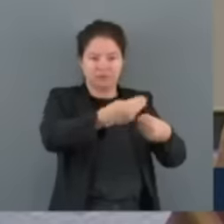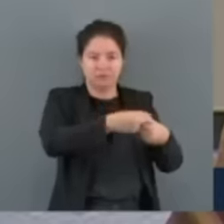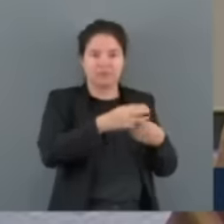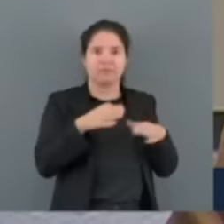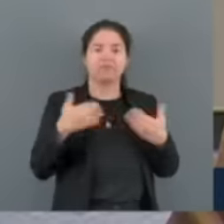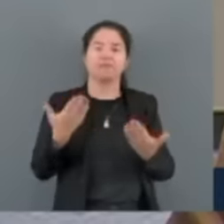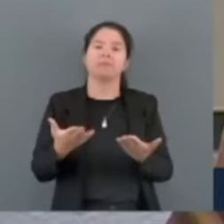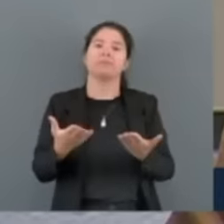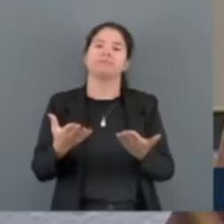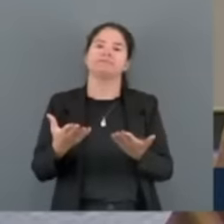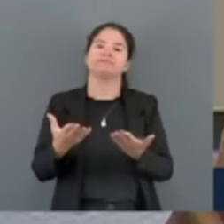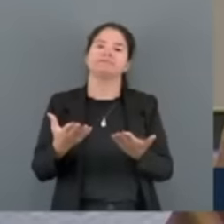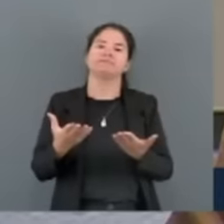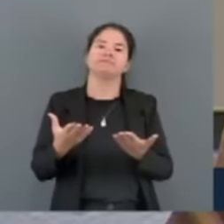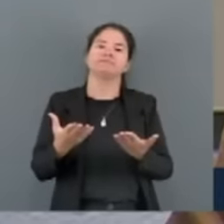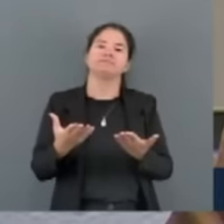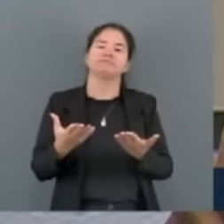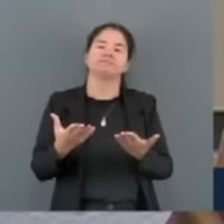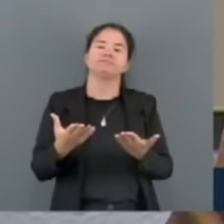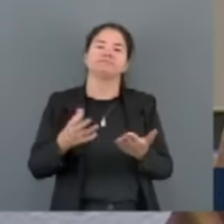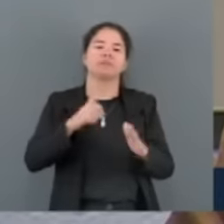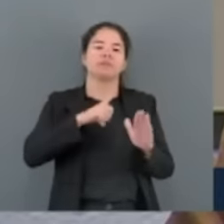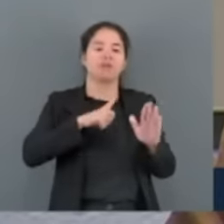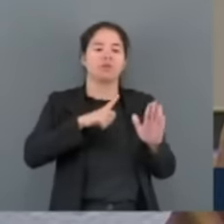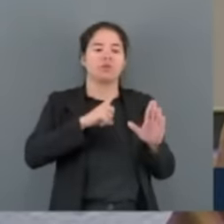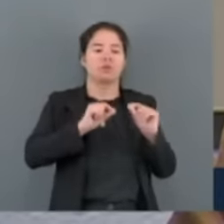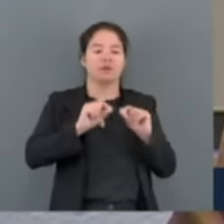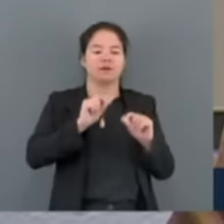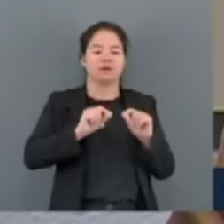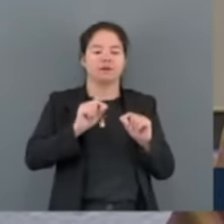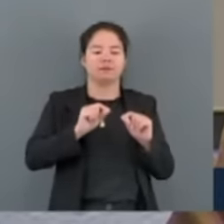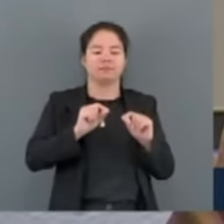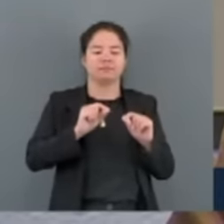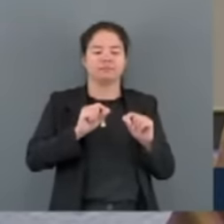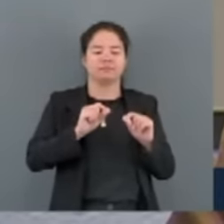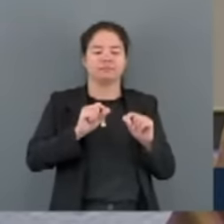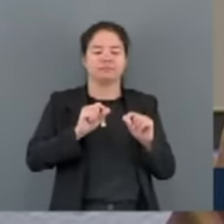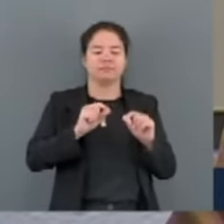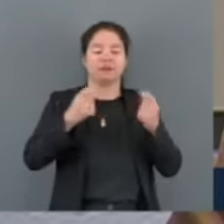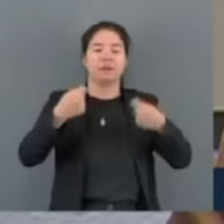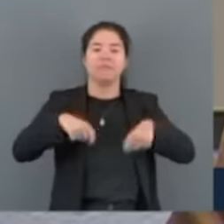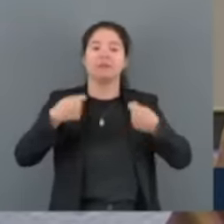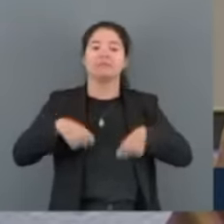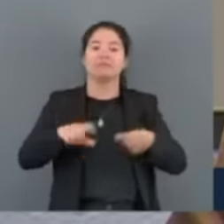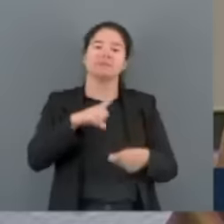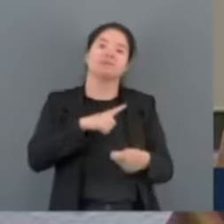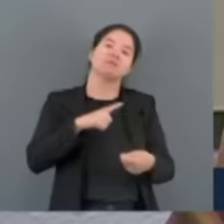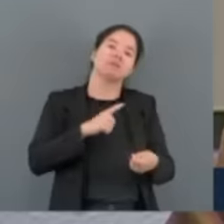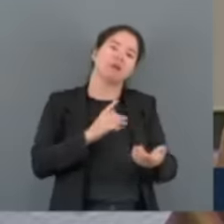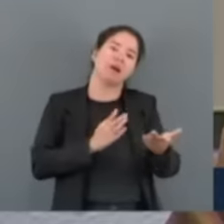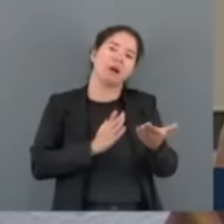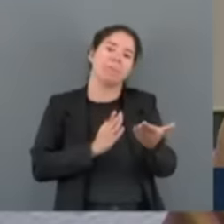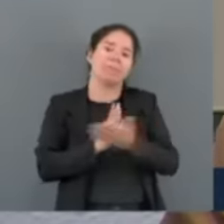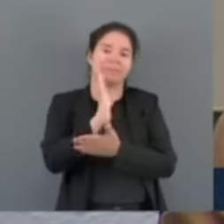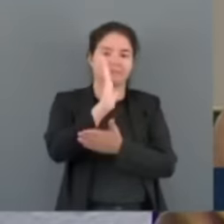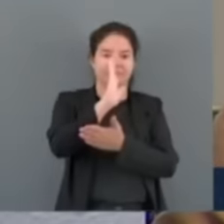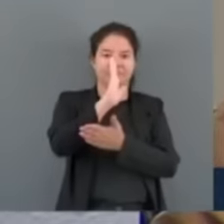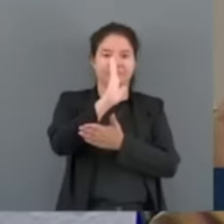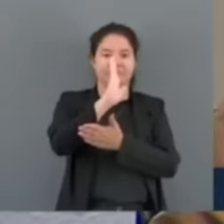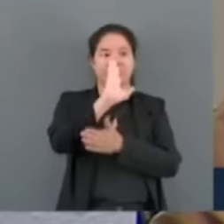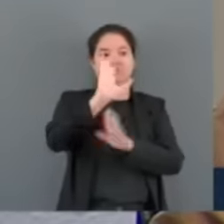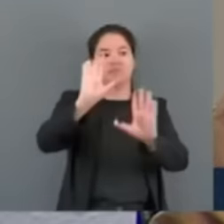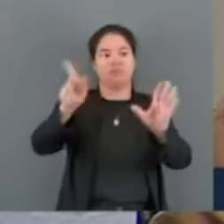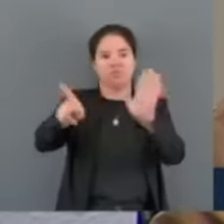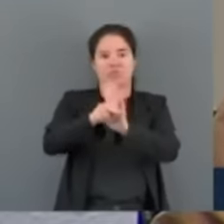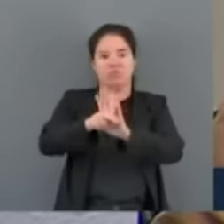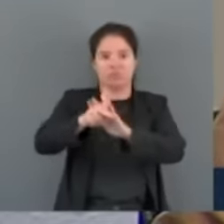passam necessariamente pela aprovação na comissão intergestora dos estados, então